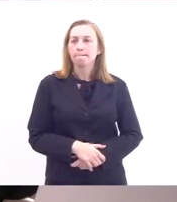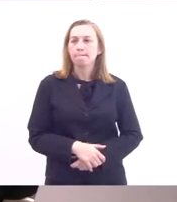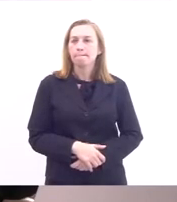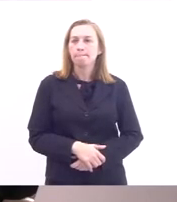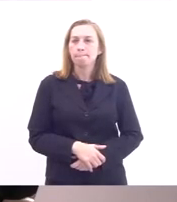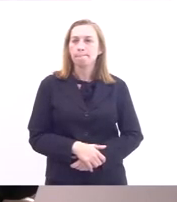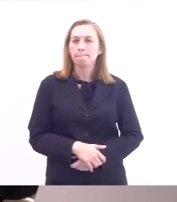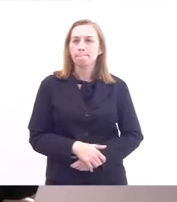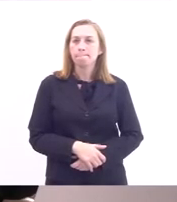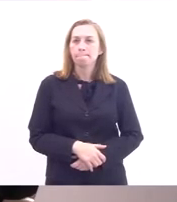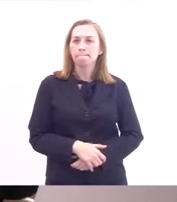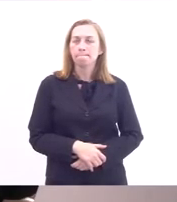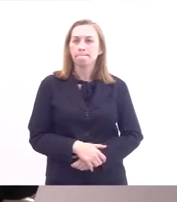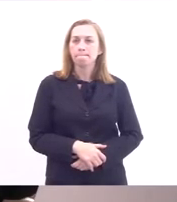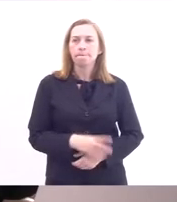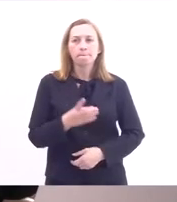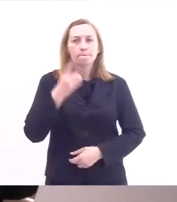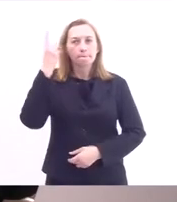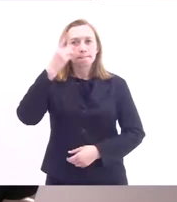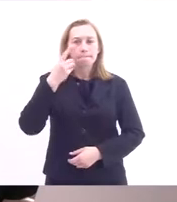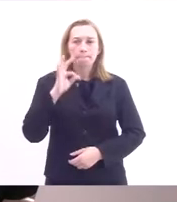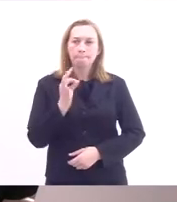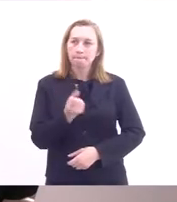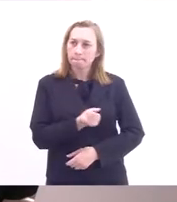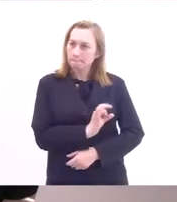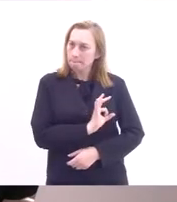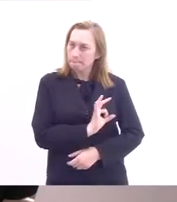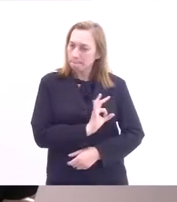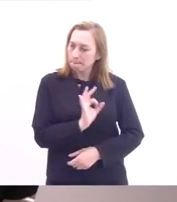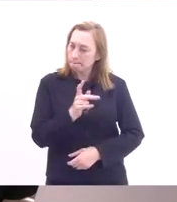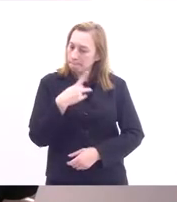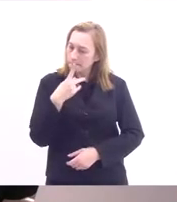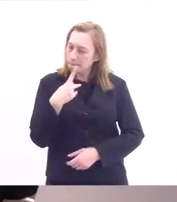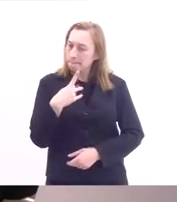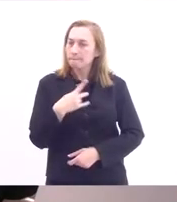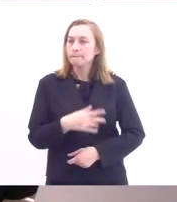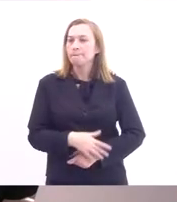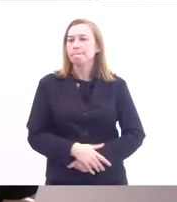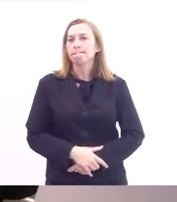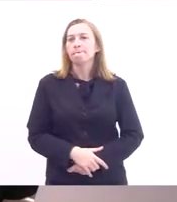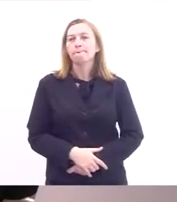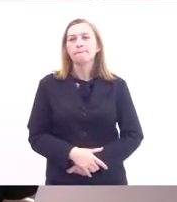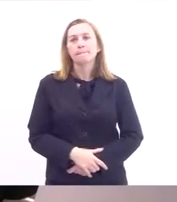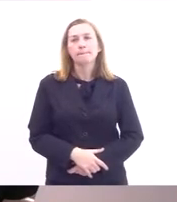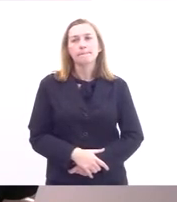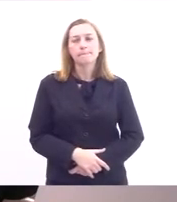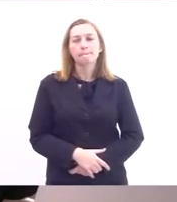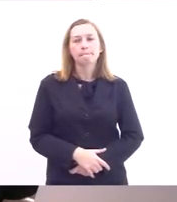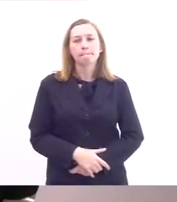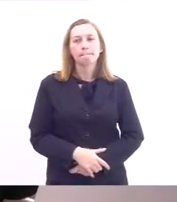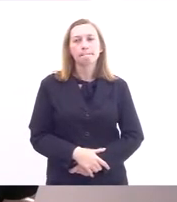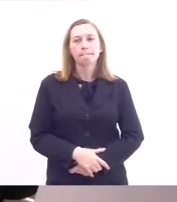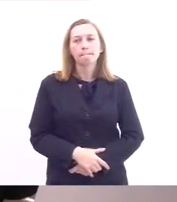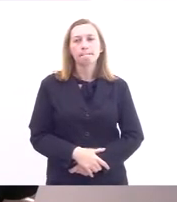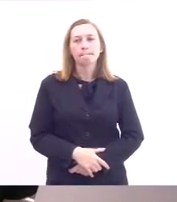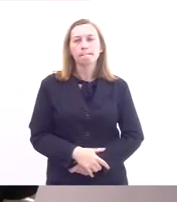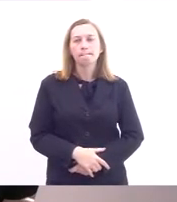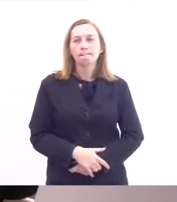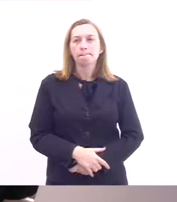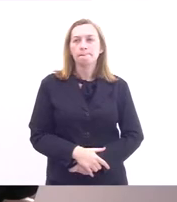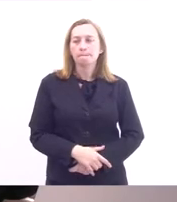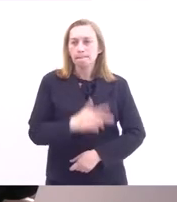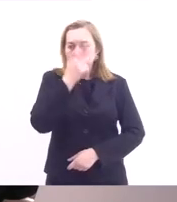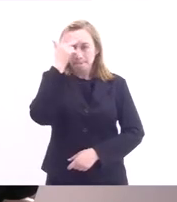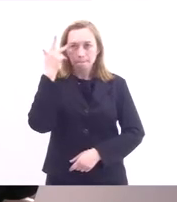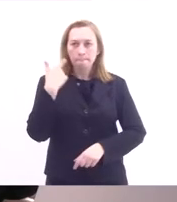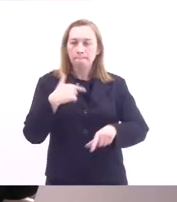Mas olha só, a deputada Marta Rocha está dizendo assim, os inativos, né, do